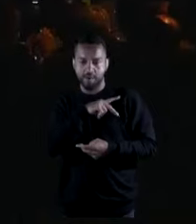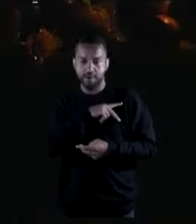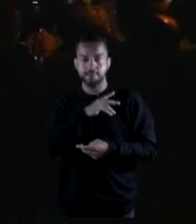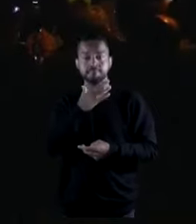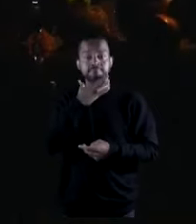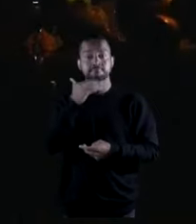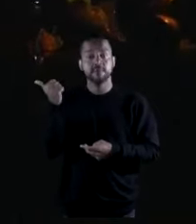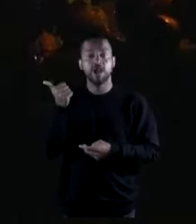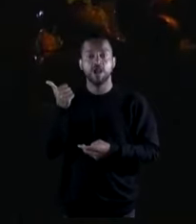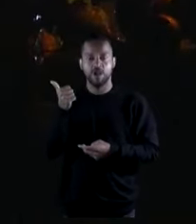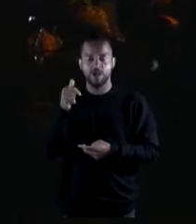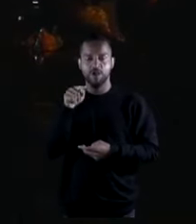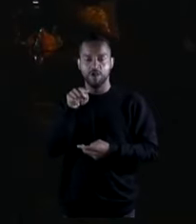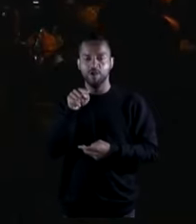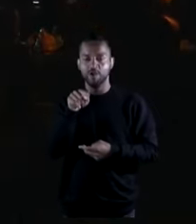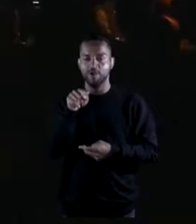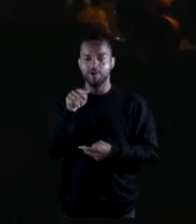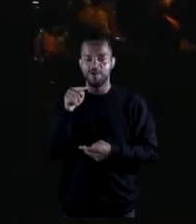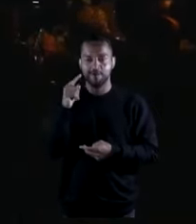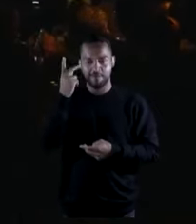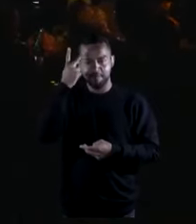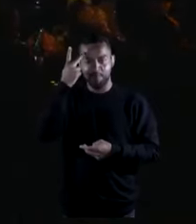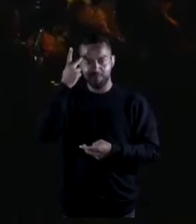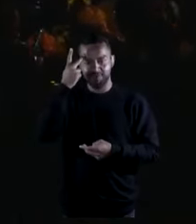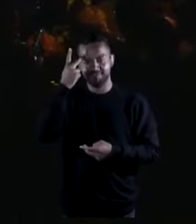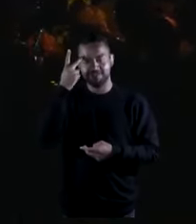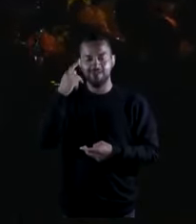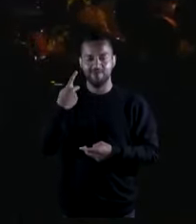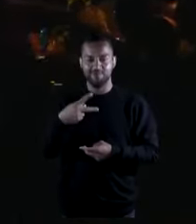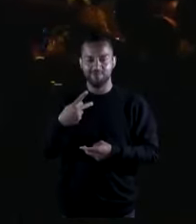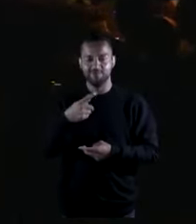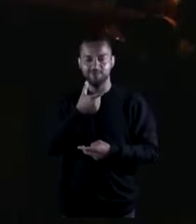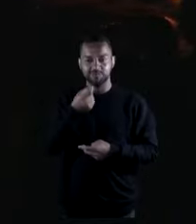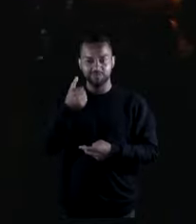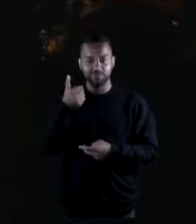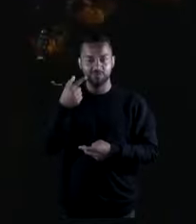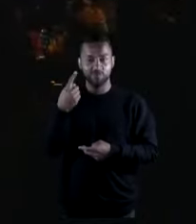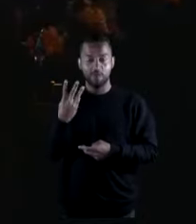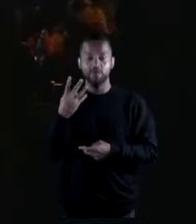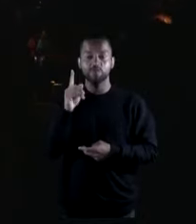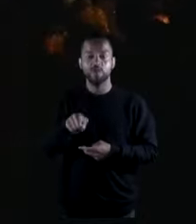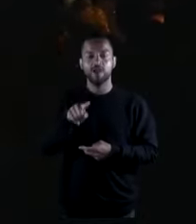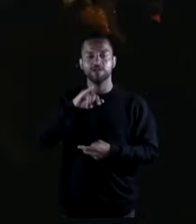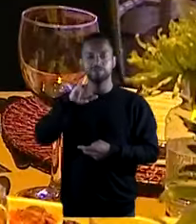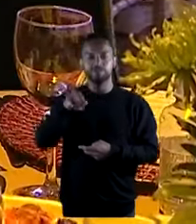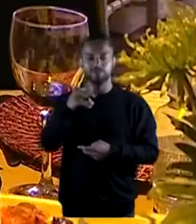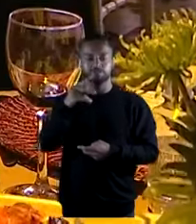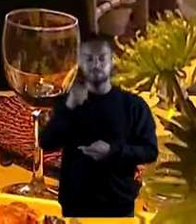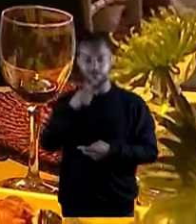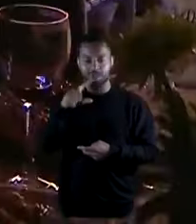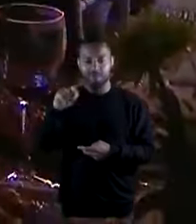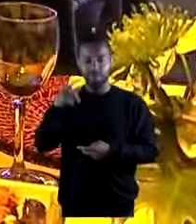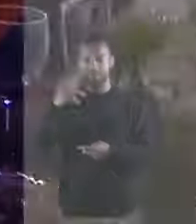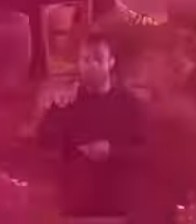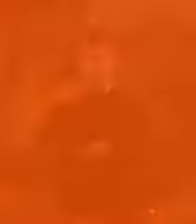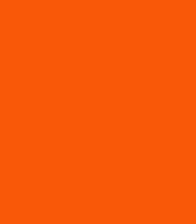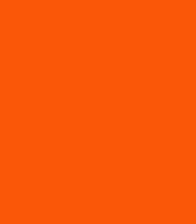goleiro clear do Paulistão Sicredi 2024 é o João Paulo dos Santos.